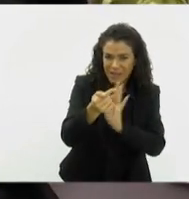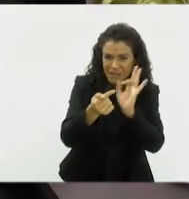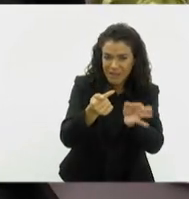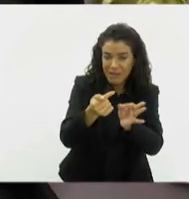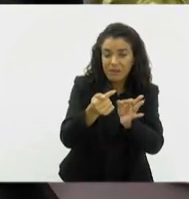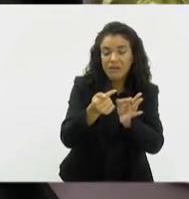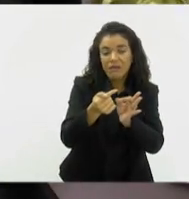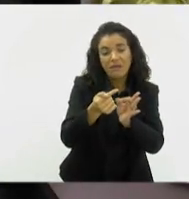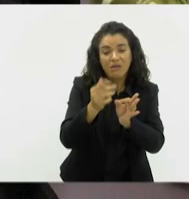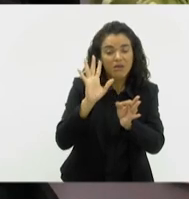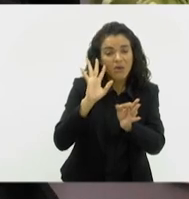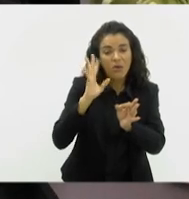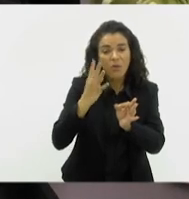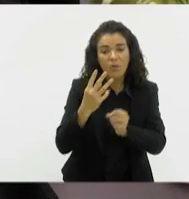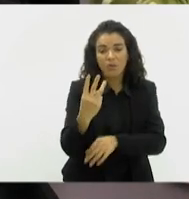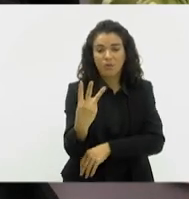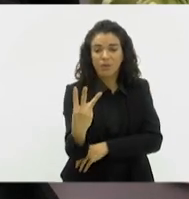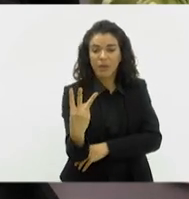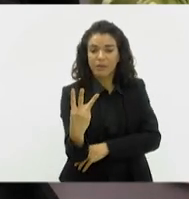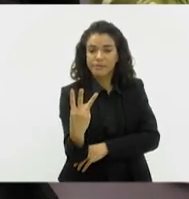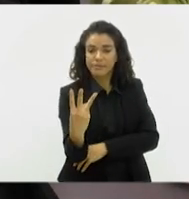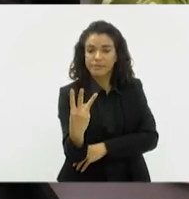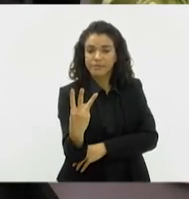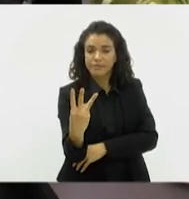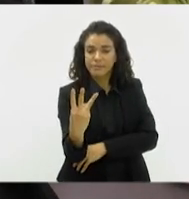E chegou aos 3.